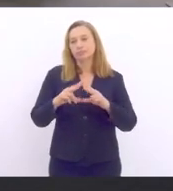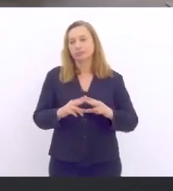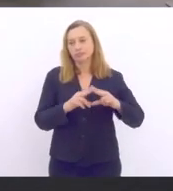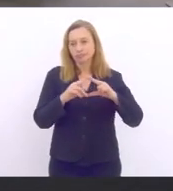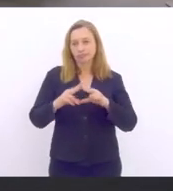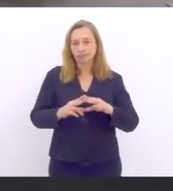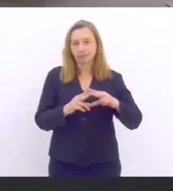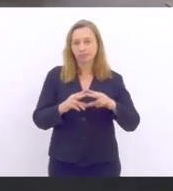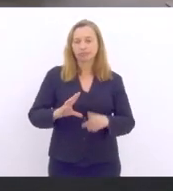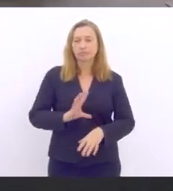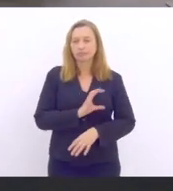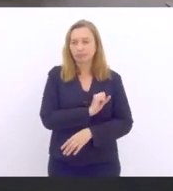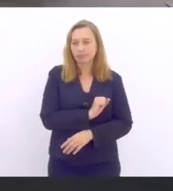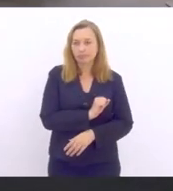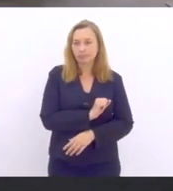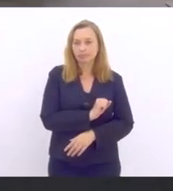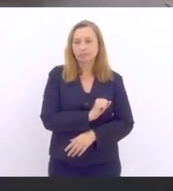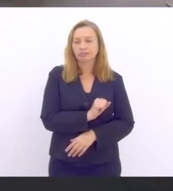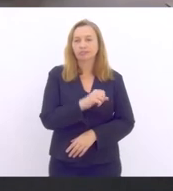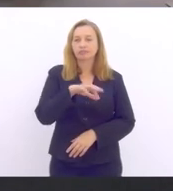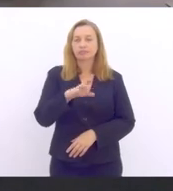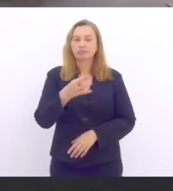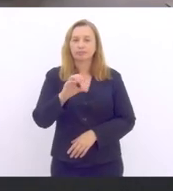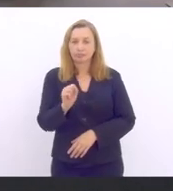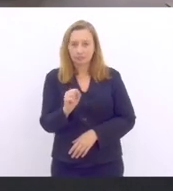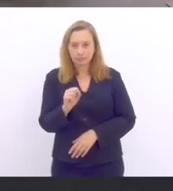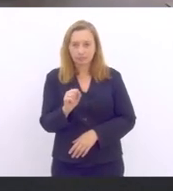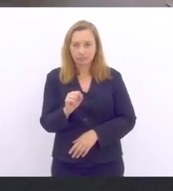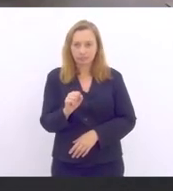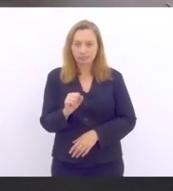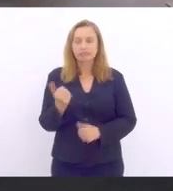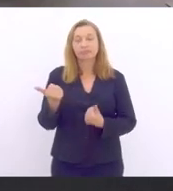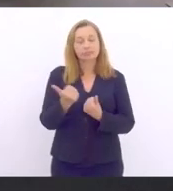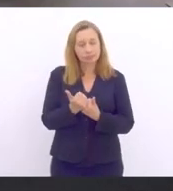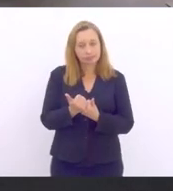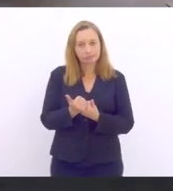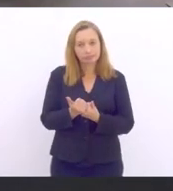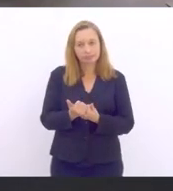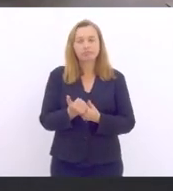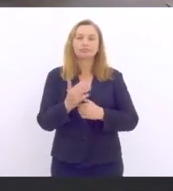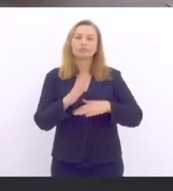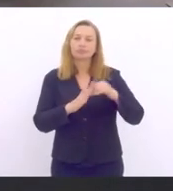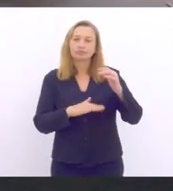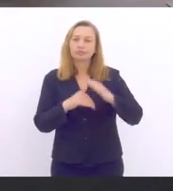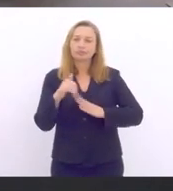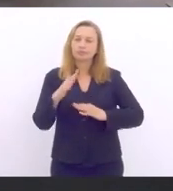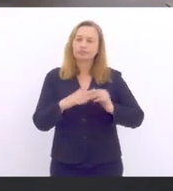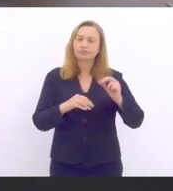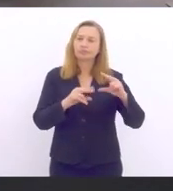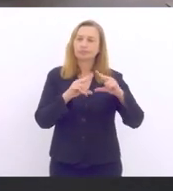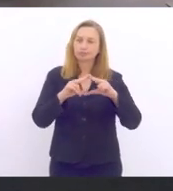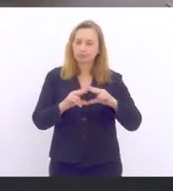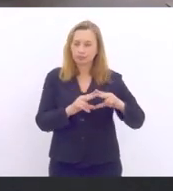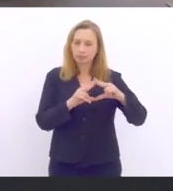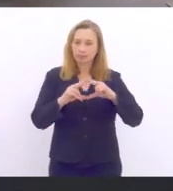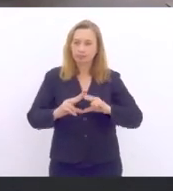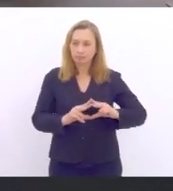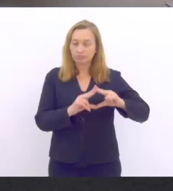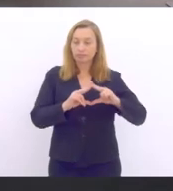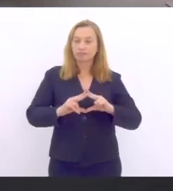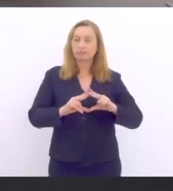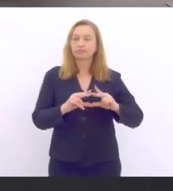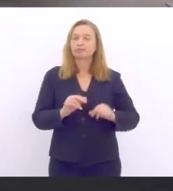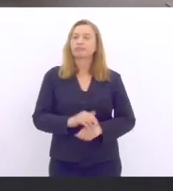uma das paixões aqui do Marcos Leal, o apoio a esses catadores de materiais reciclados, é o